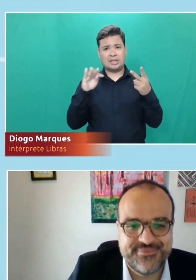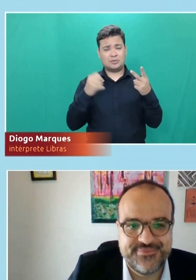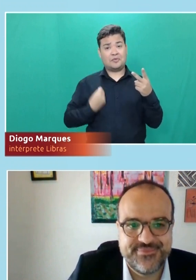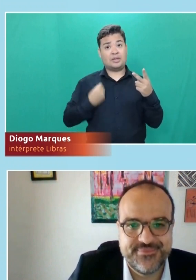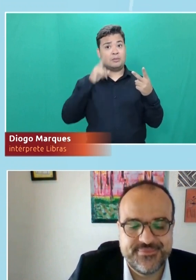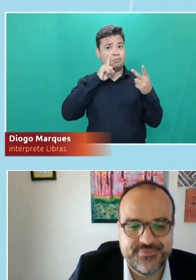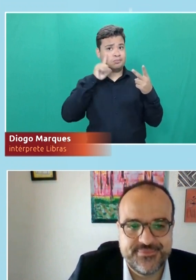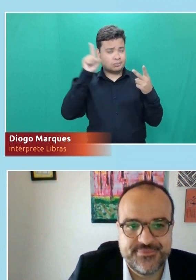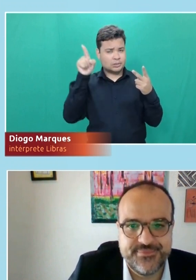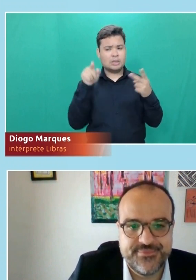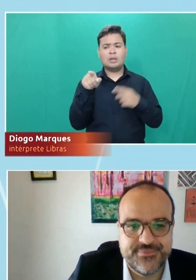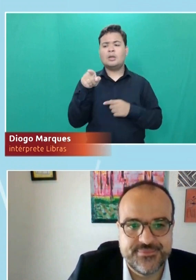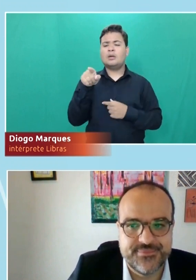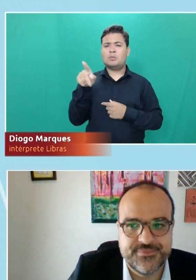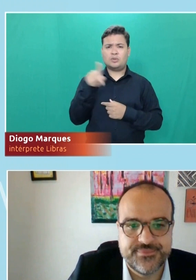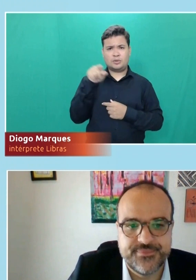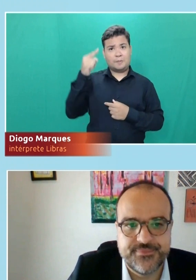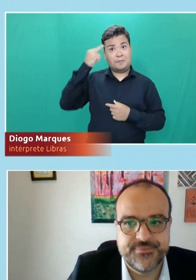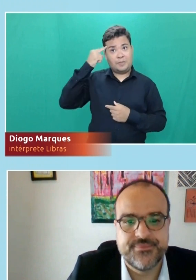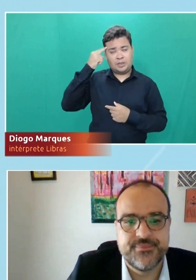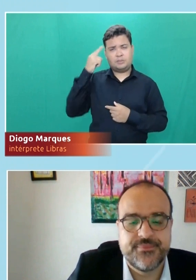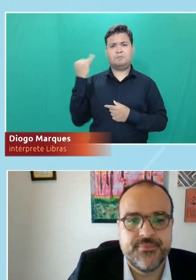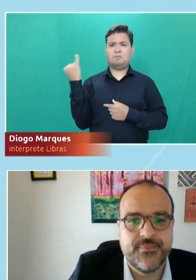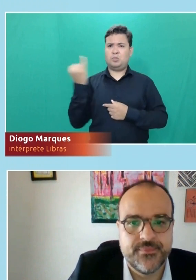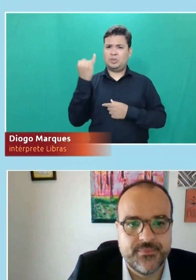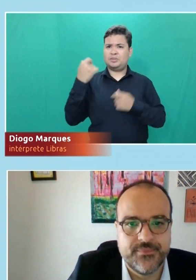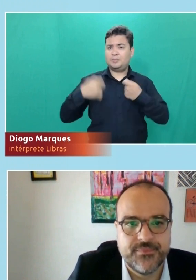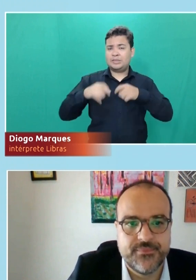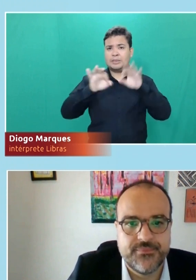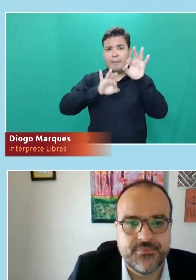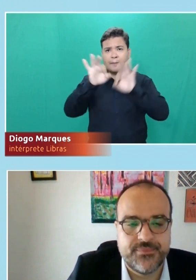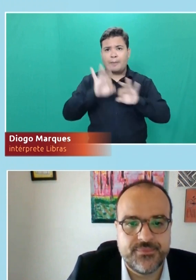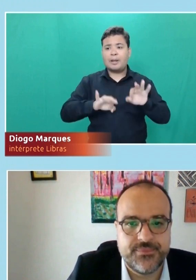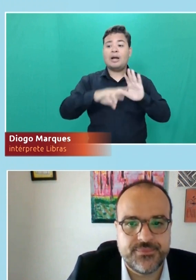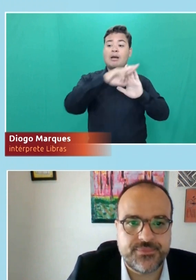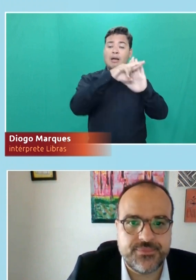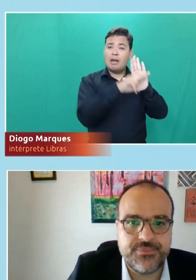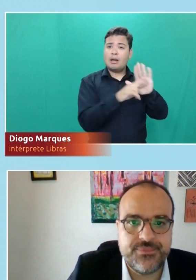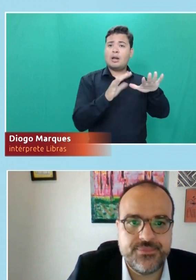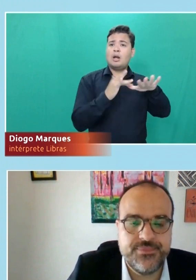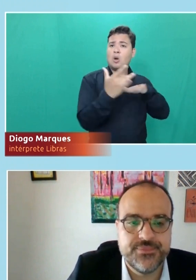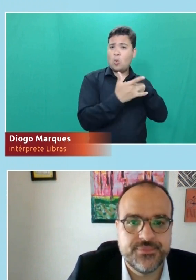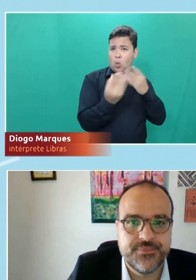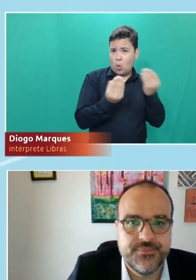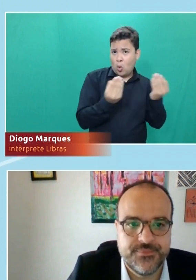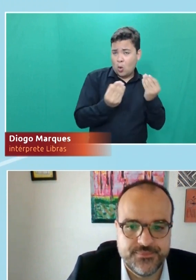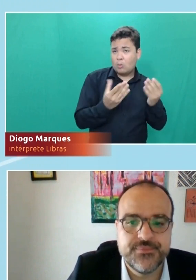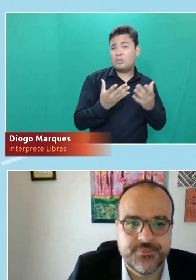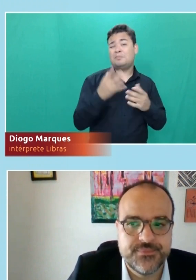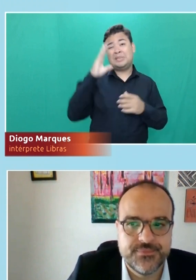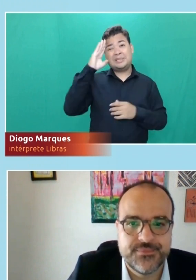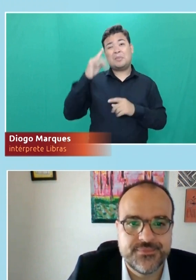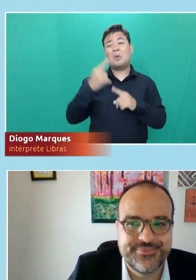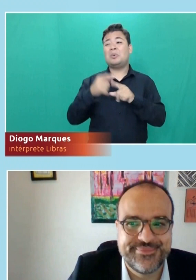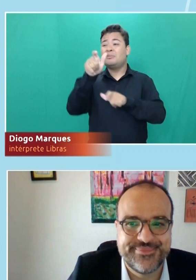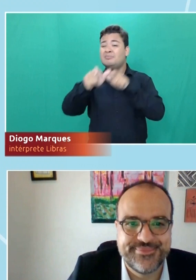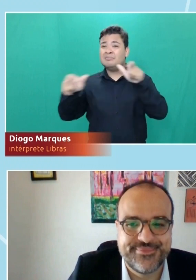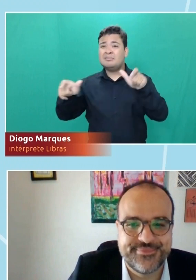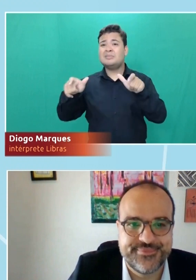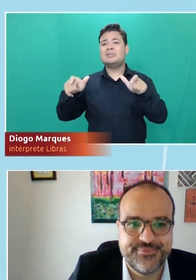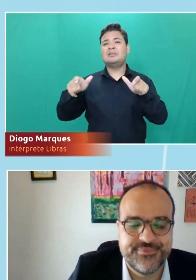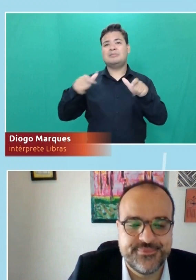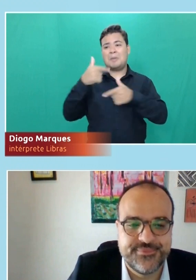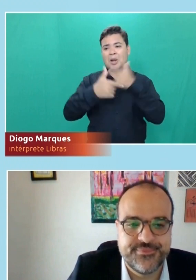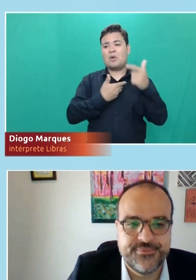isso importante, uma regulamentação do uso das redes sociais, principalmente por esses agentes públicos, que por meio dessas redes, né,